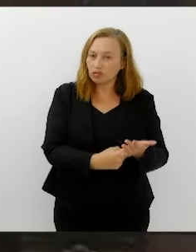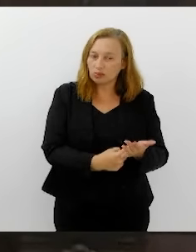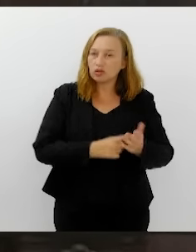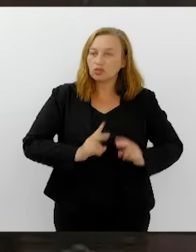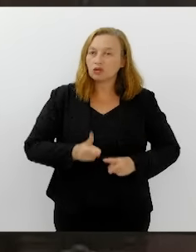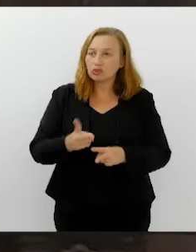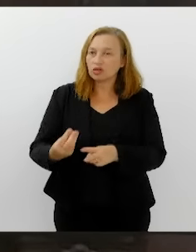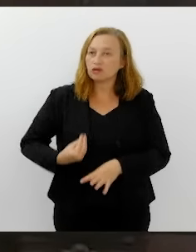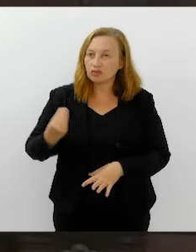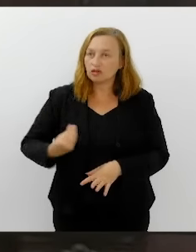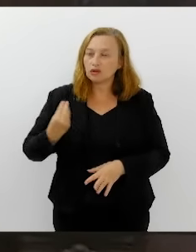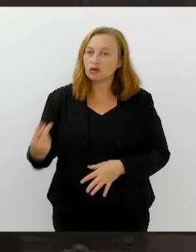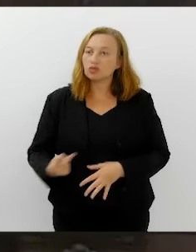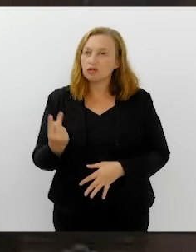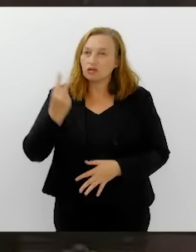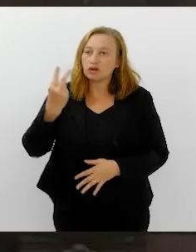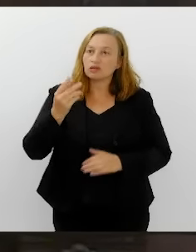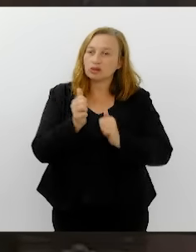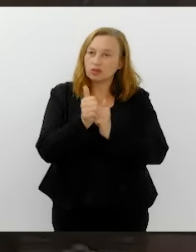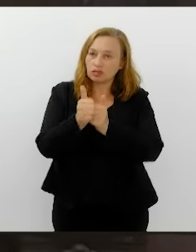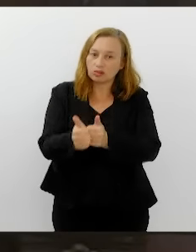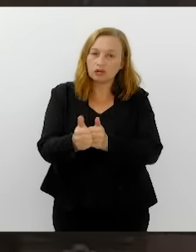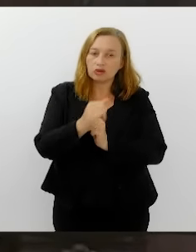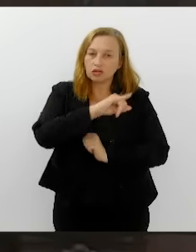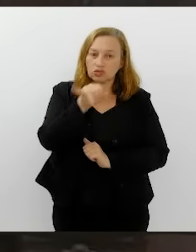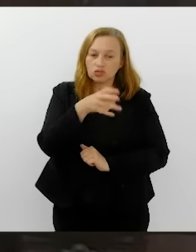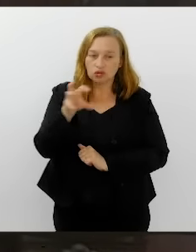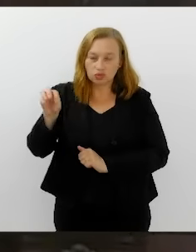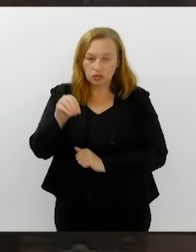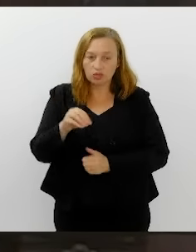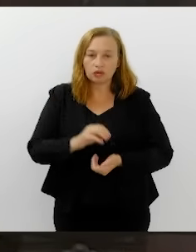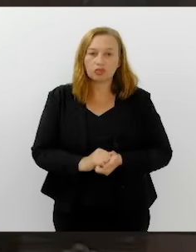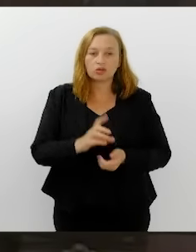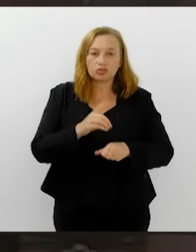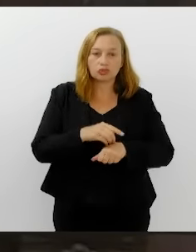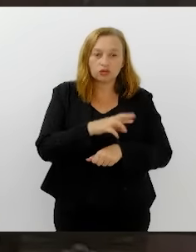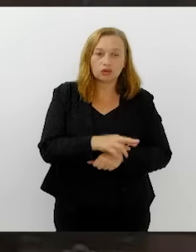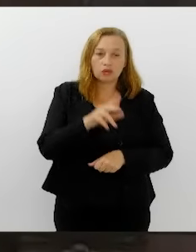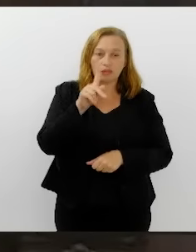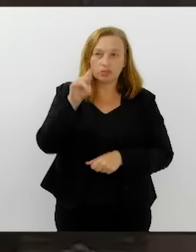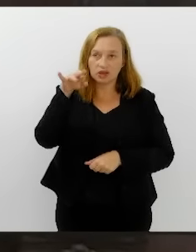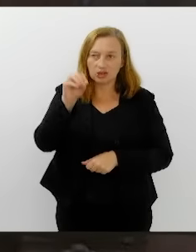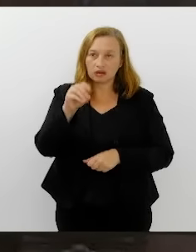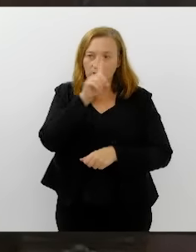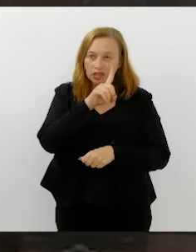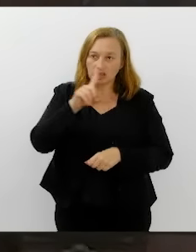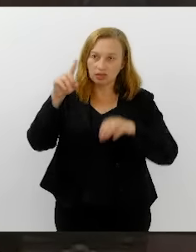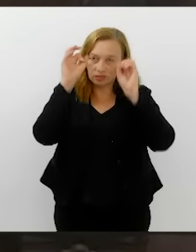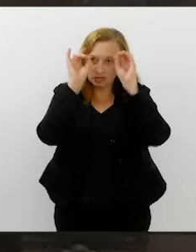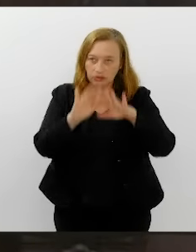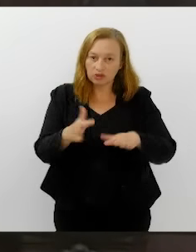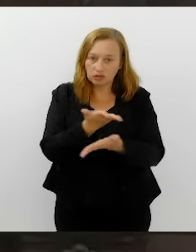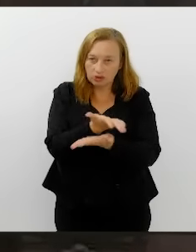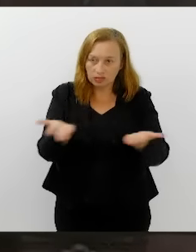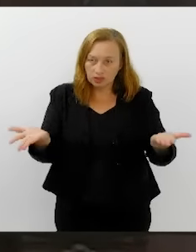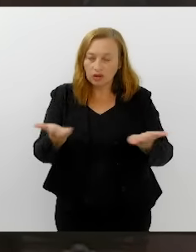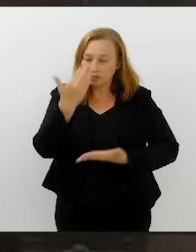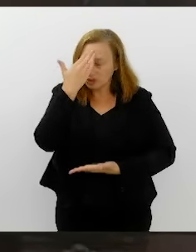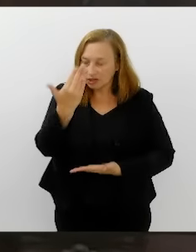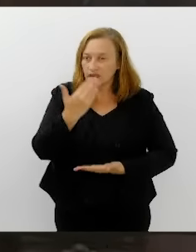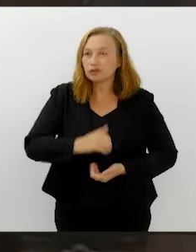vivos os valores que acompanharam o Monsenhor João Clá e o Dr. Plínio. Que Deus abençoe a todos. Muito